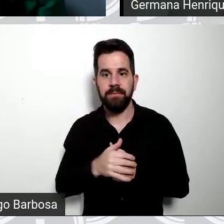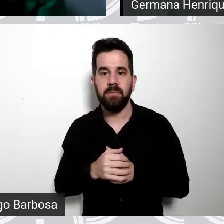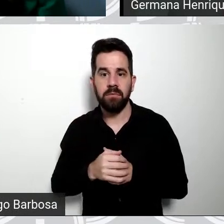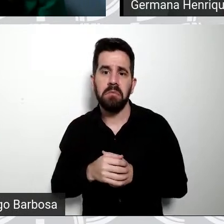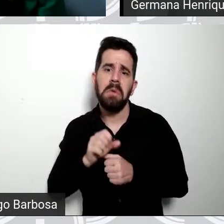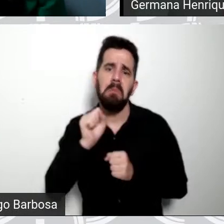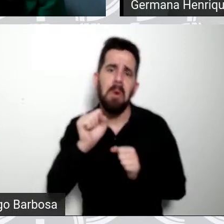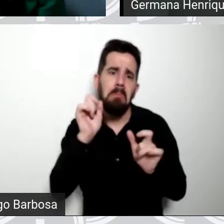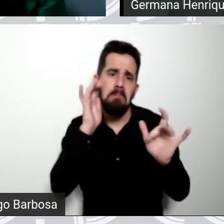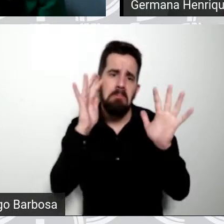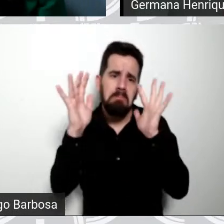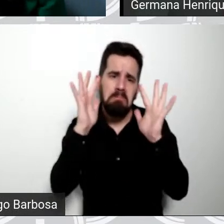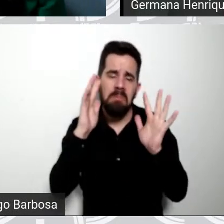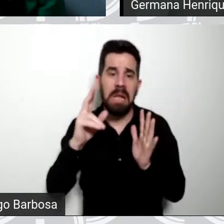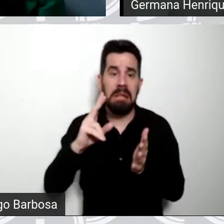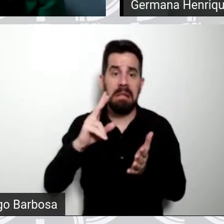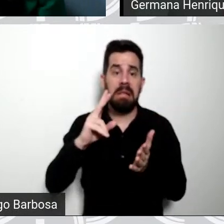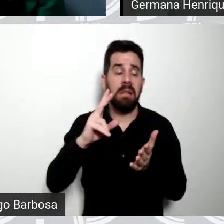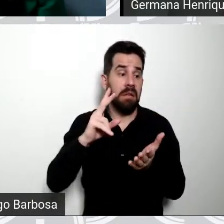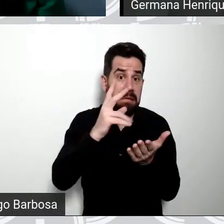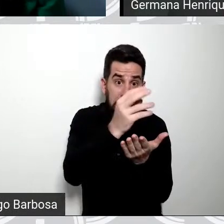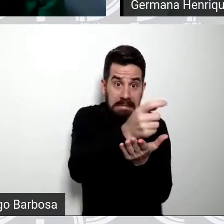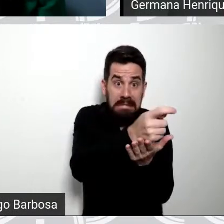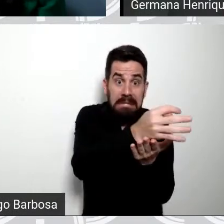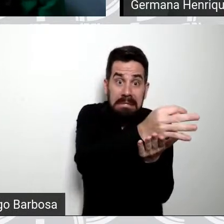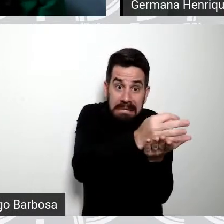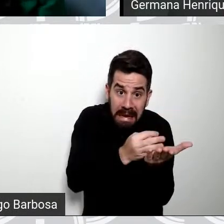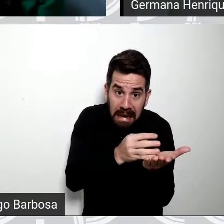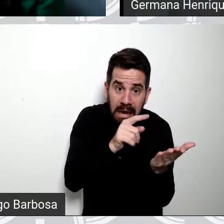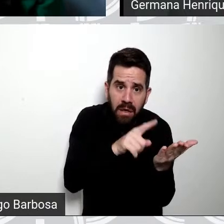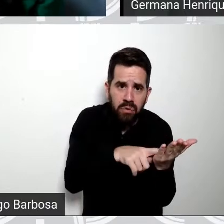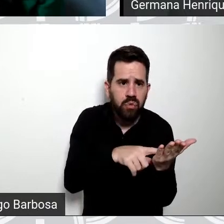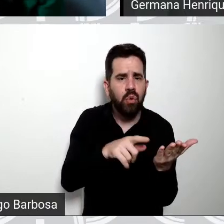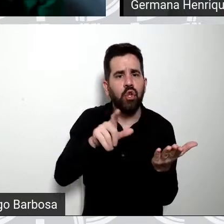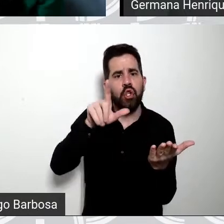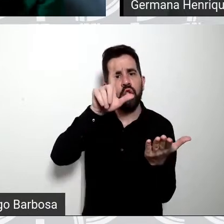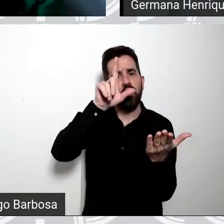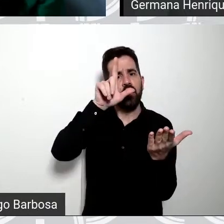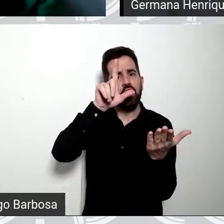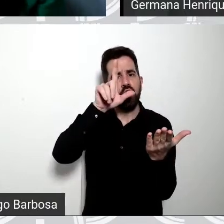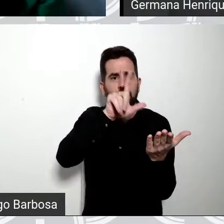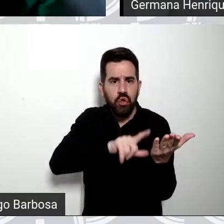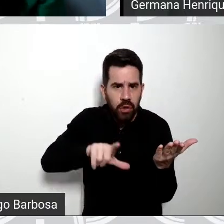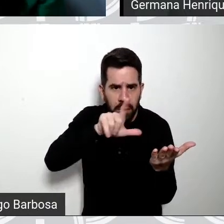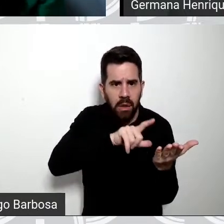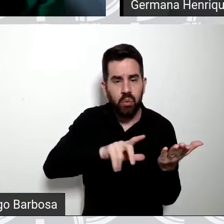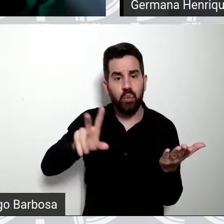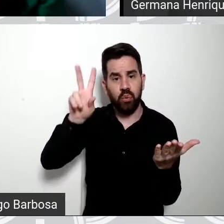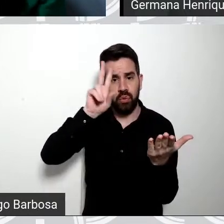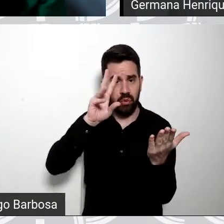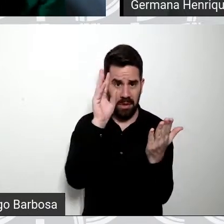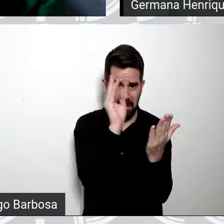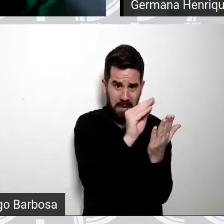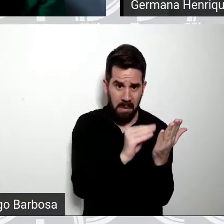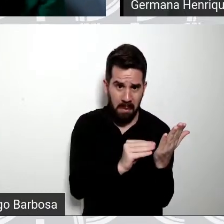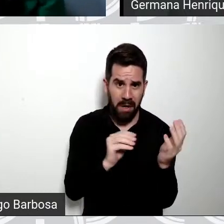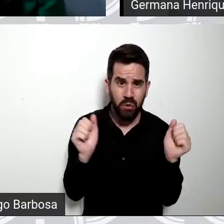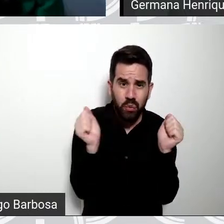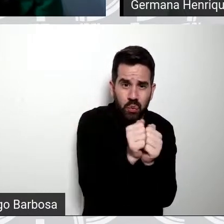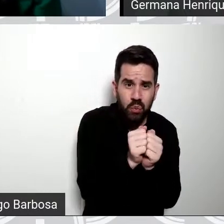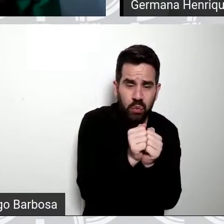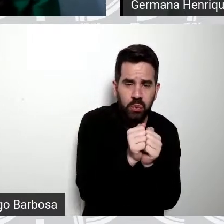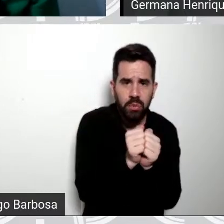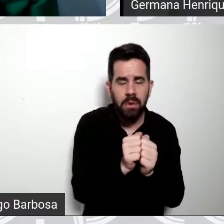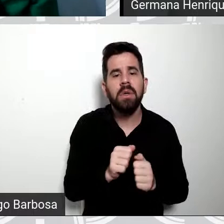tempo história e literatura? Esse desafio só faz sentido se suscitar formas novas. A história e a literatura